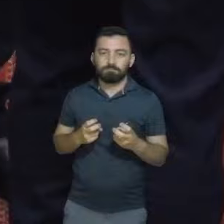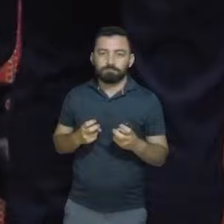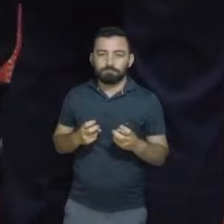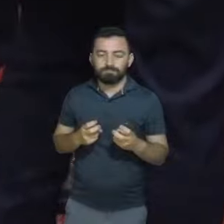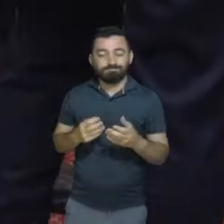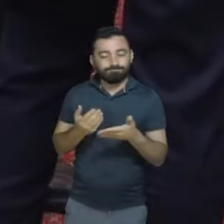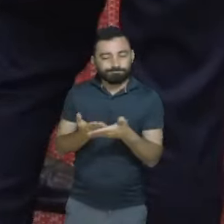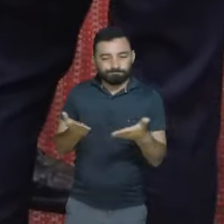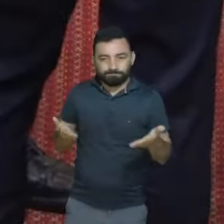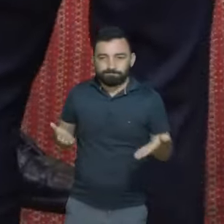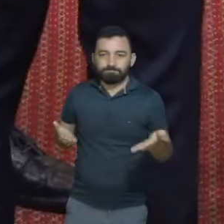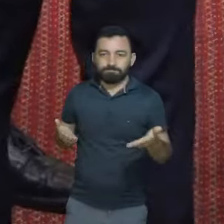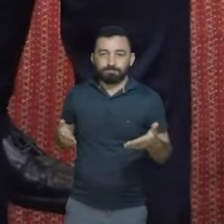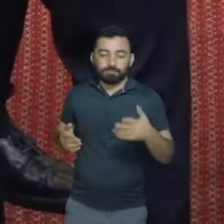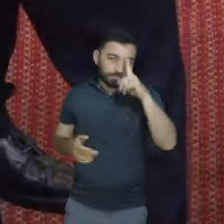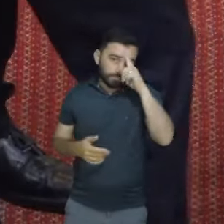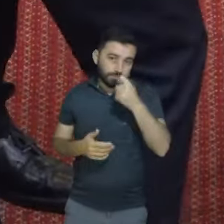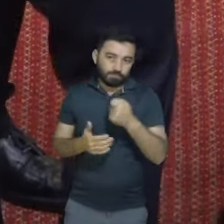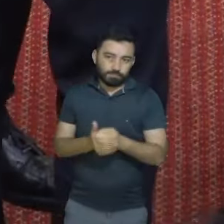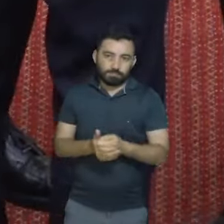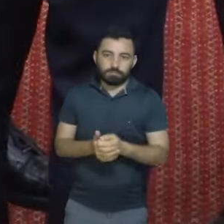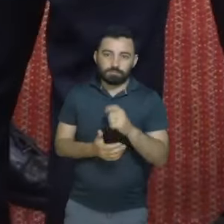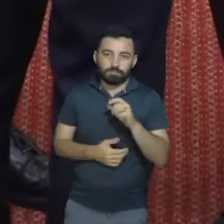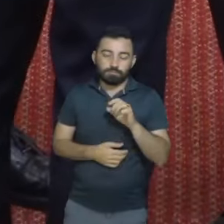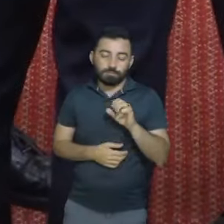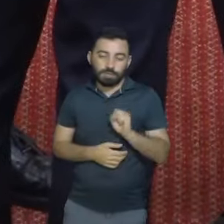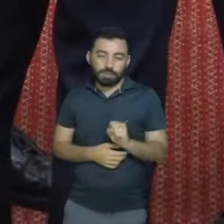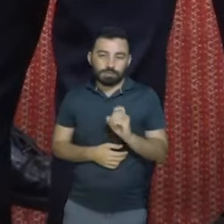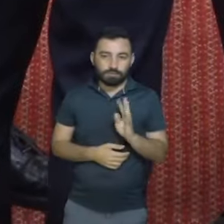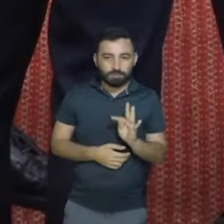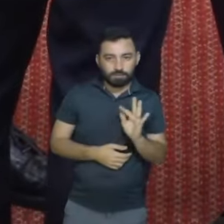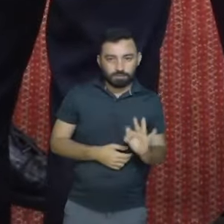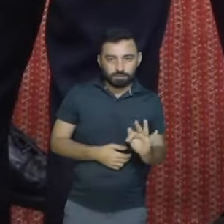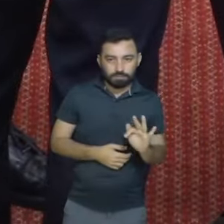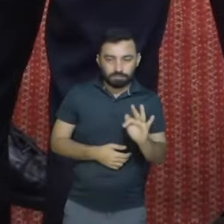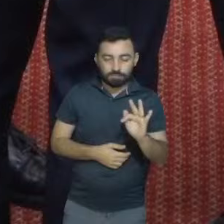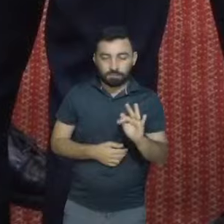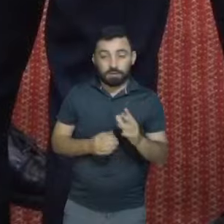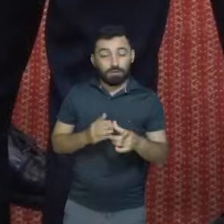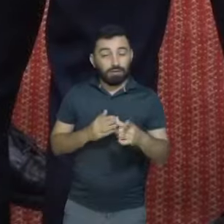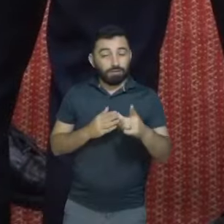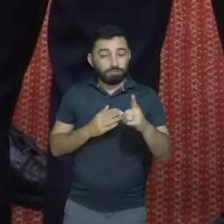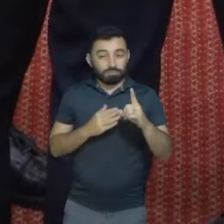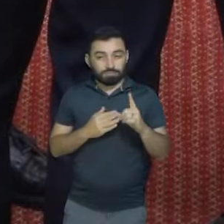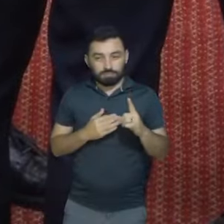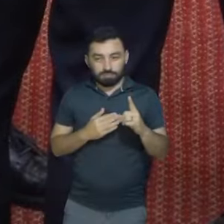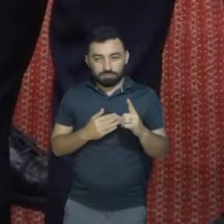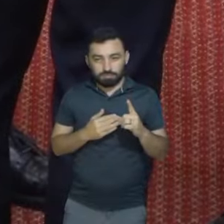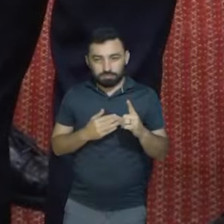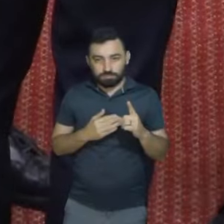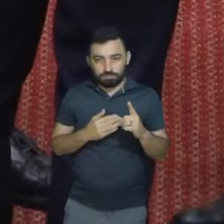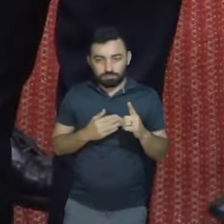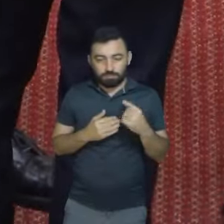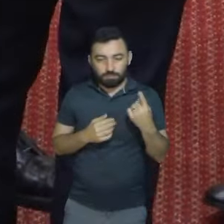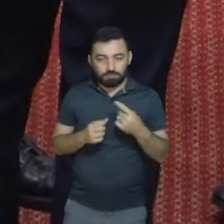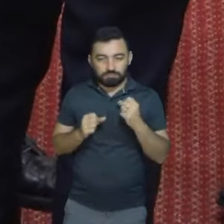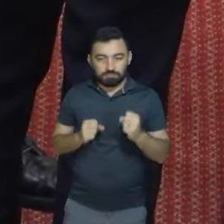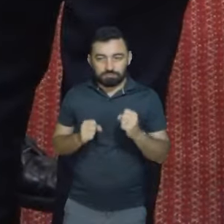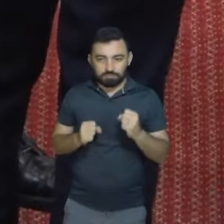para essa determinação do STF e que volte o quanto antes para que a gente possa continuar fazendo